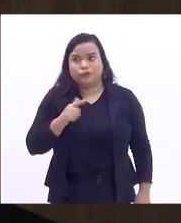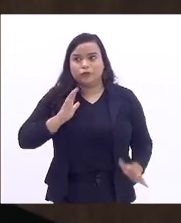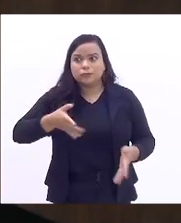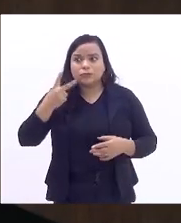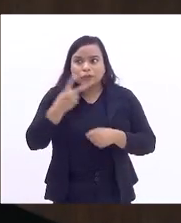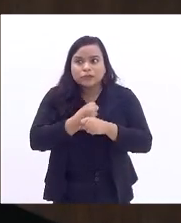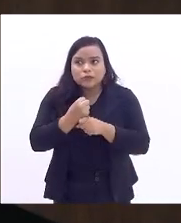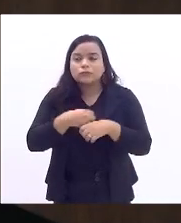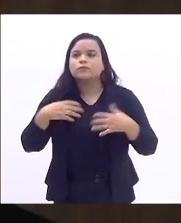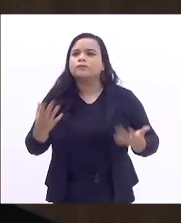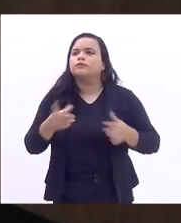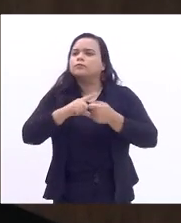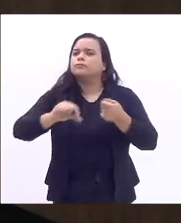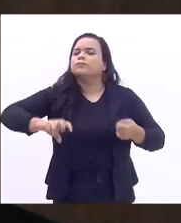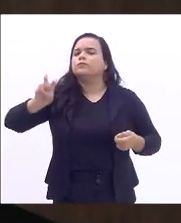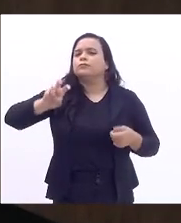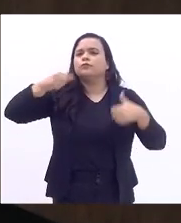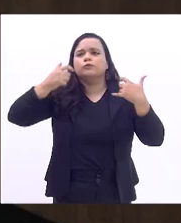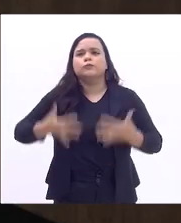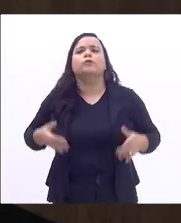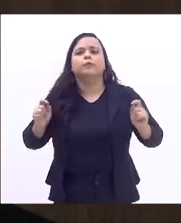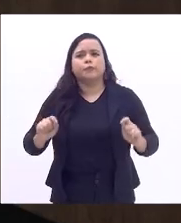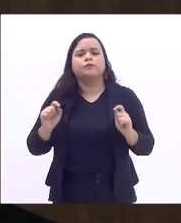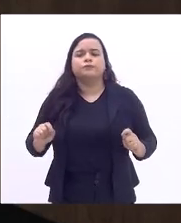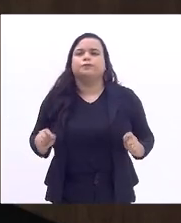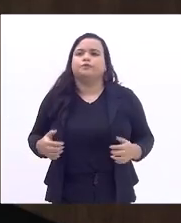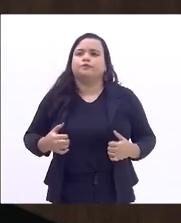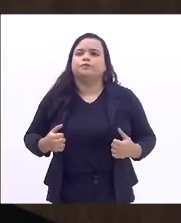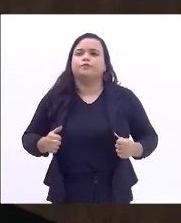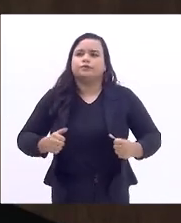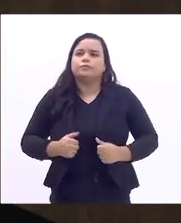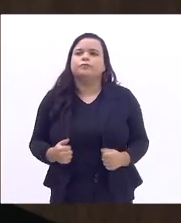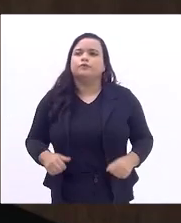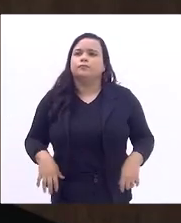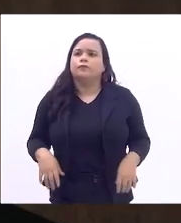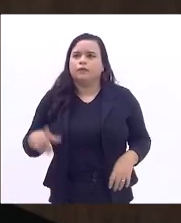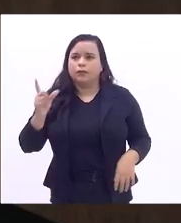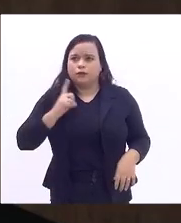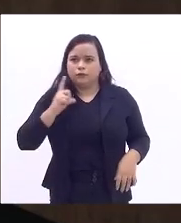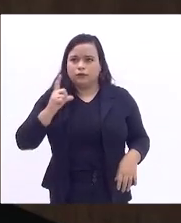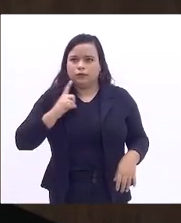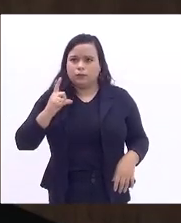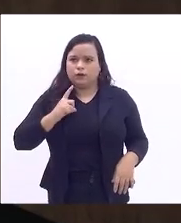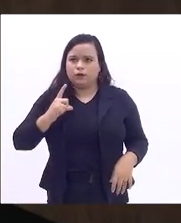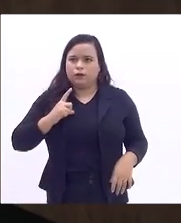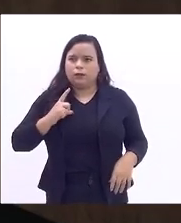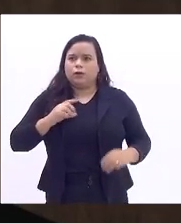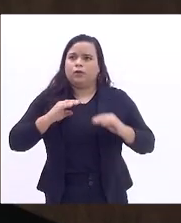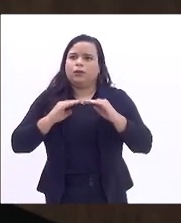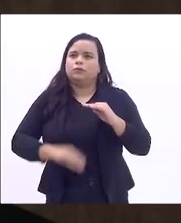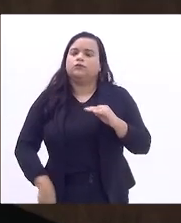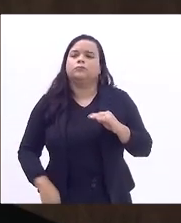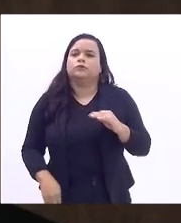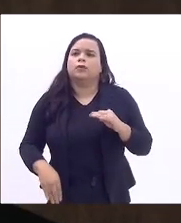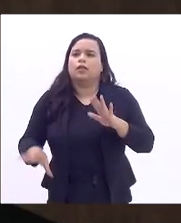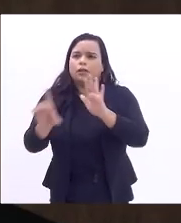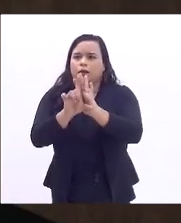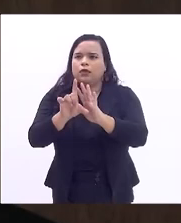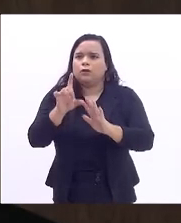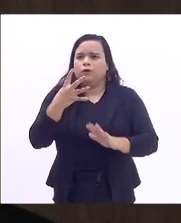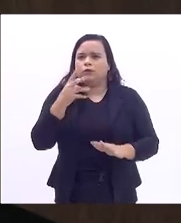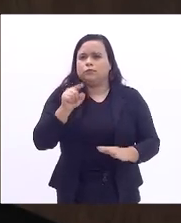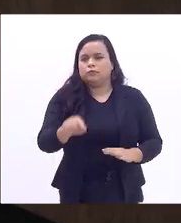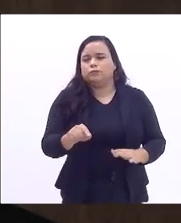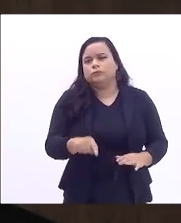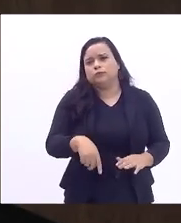aí vem um artigo 5º e diz o seguinte fica revogada a lei 4173/2003